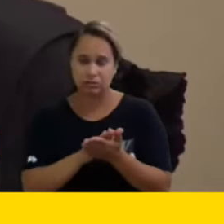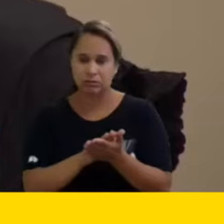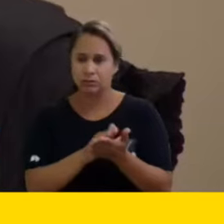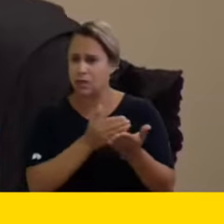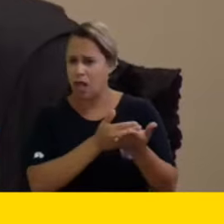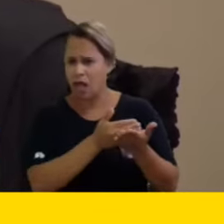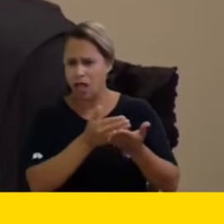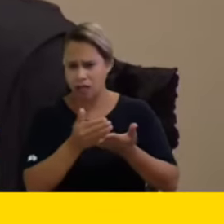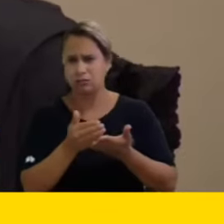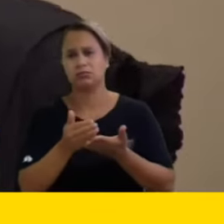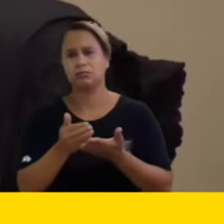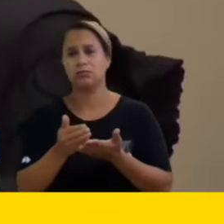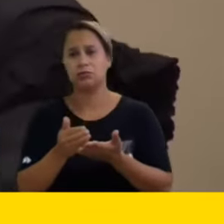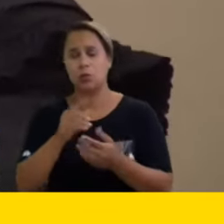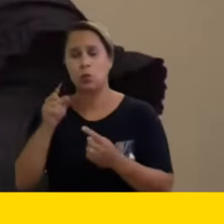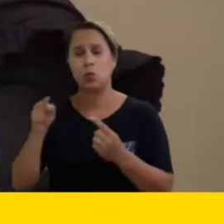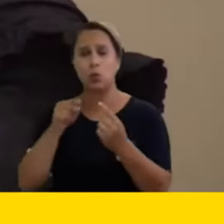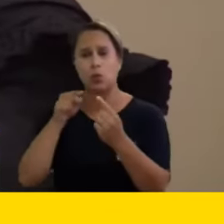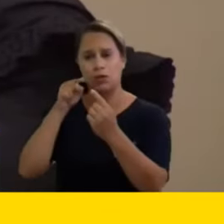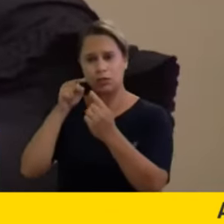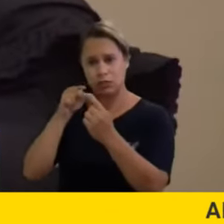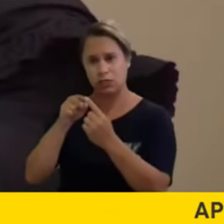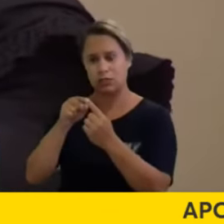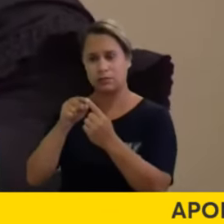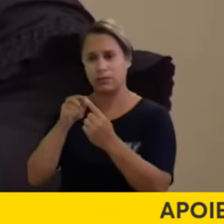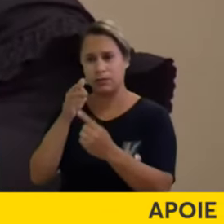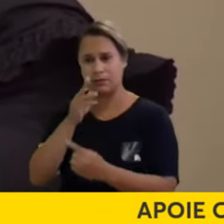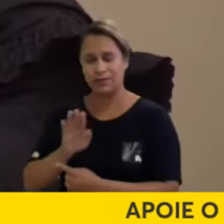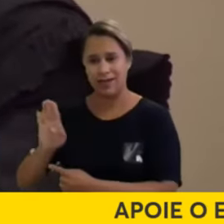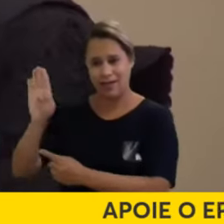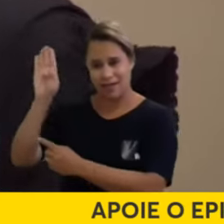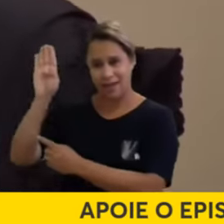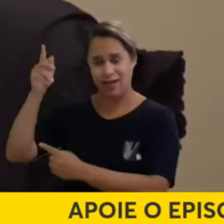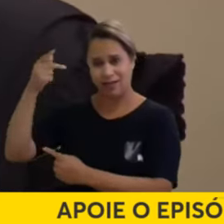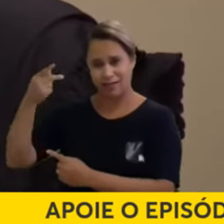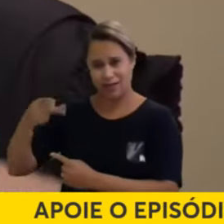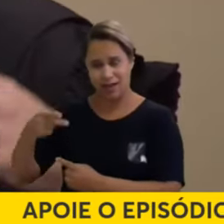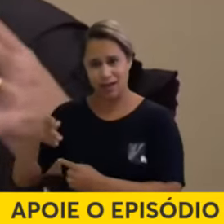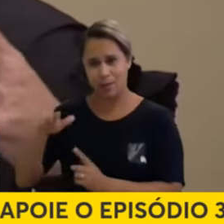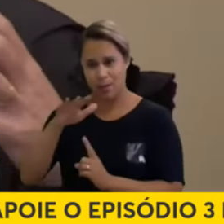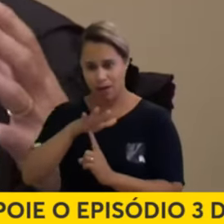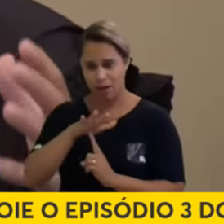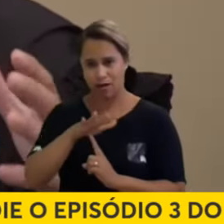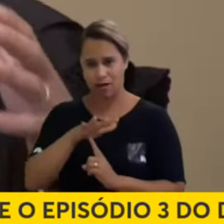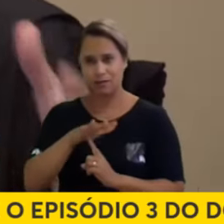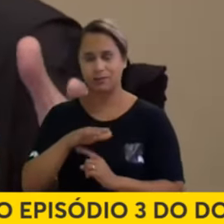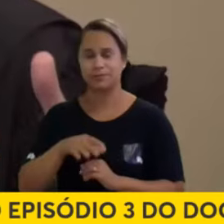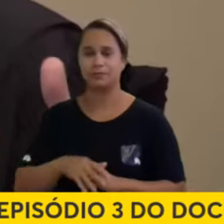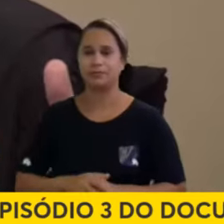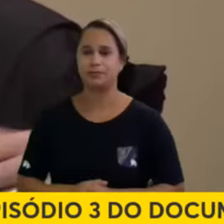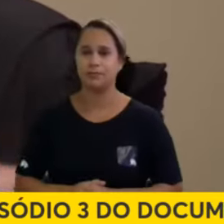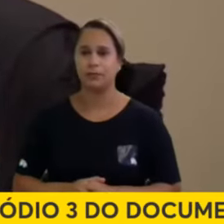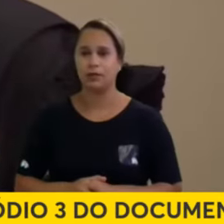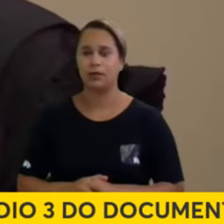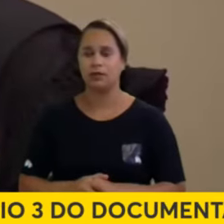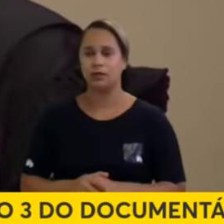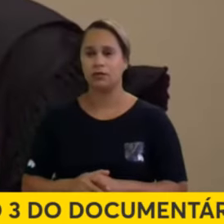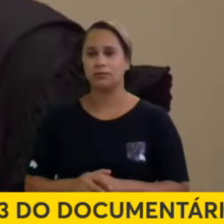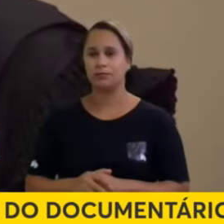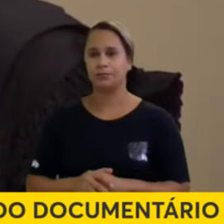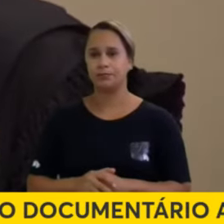candidatar a Senador pelo Paraná ou de eventos de campanha específicos nas reuniões partides de que investigado seria candidato ao final no